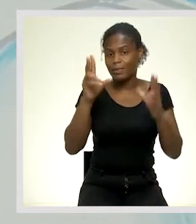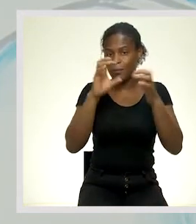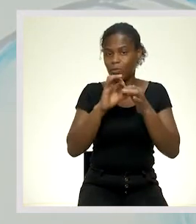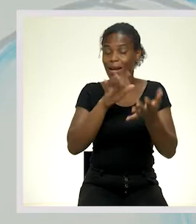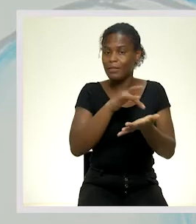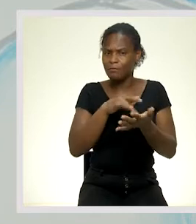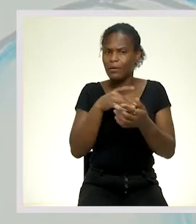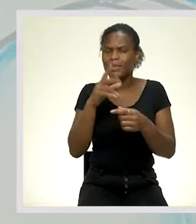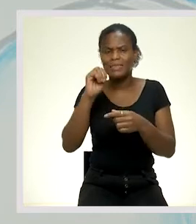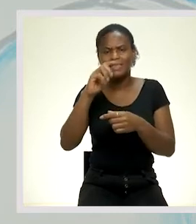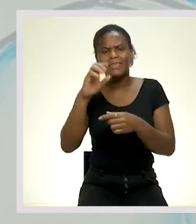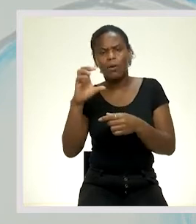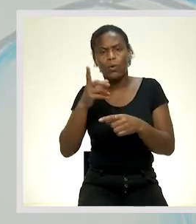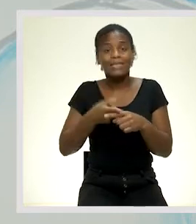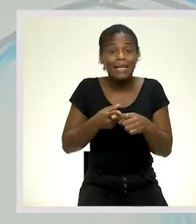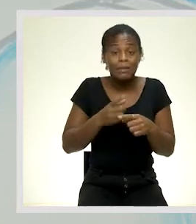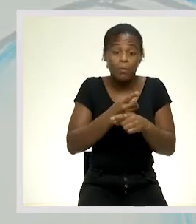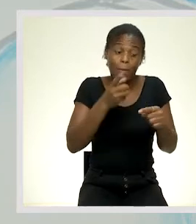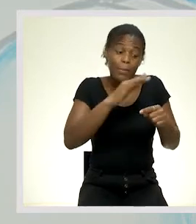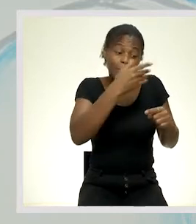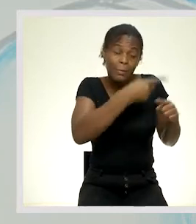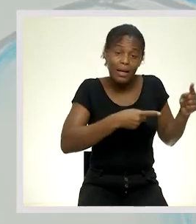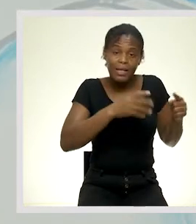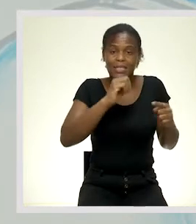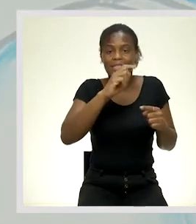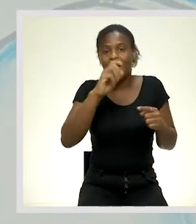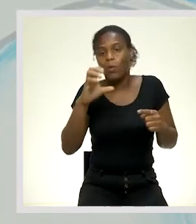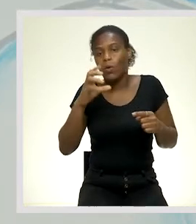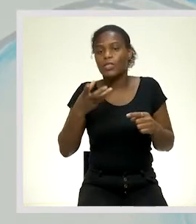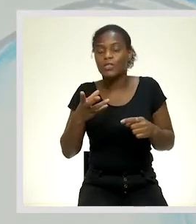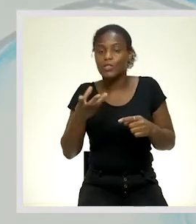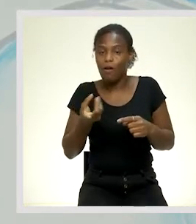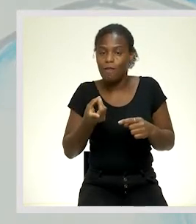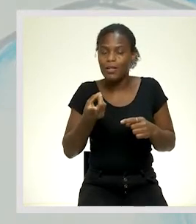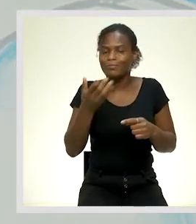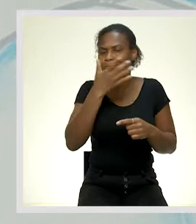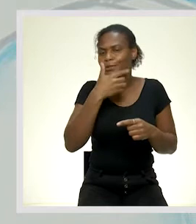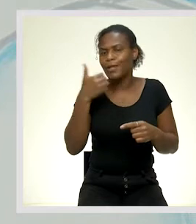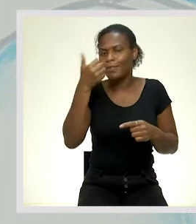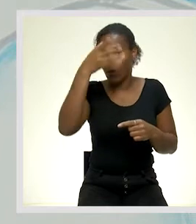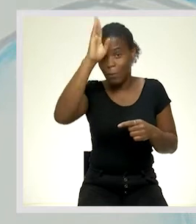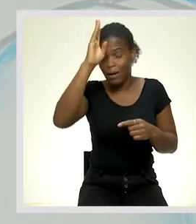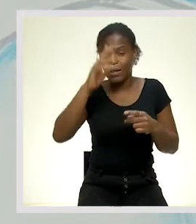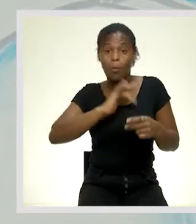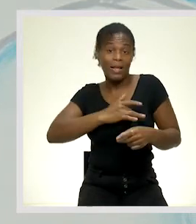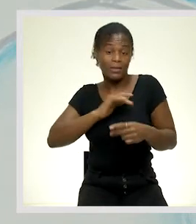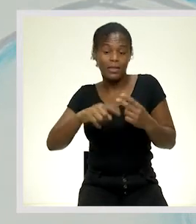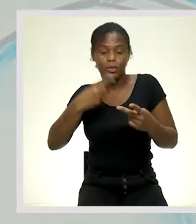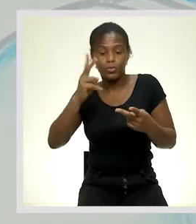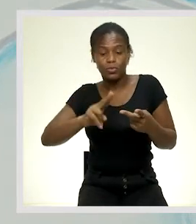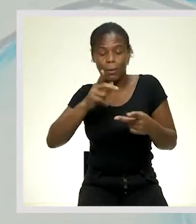século muito interessante, porque a primeira metade do século XIX foi dominado pela estética romântica. A partir da segunda